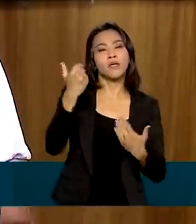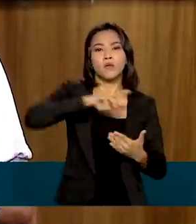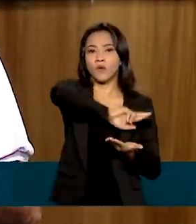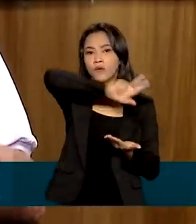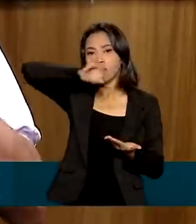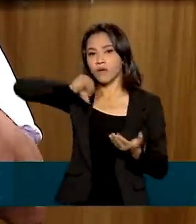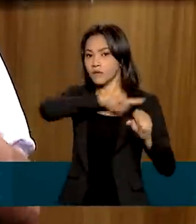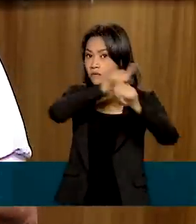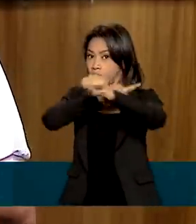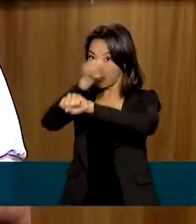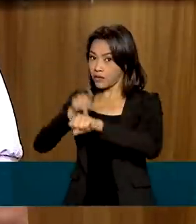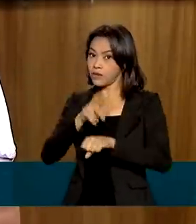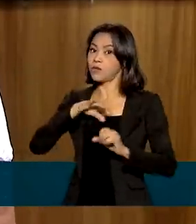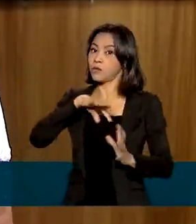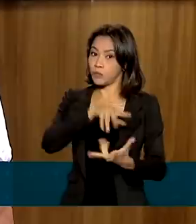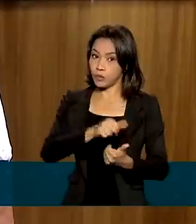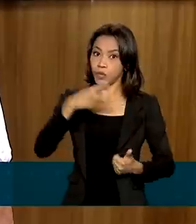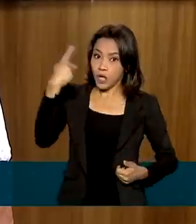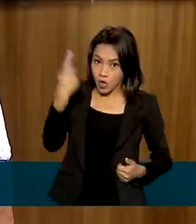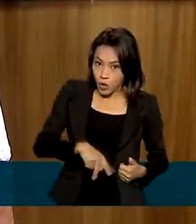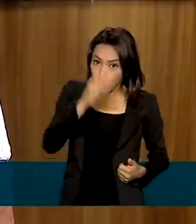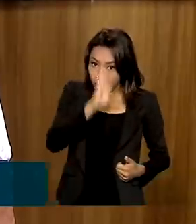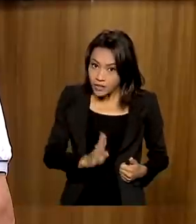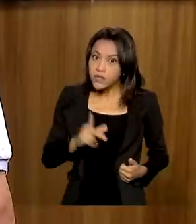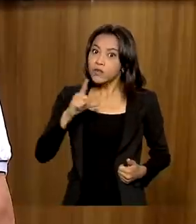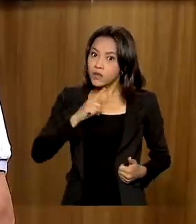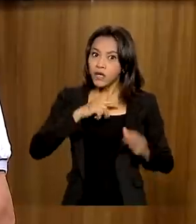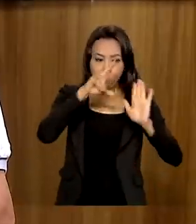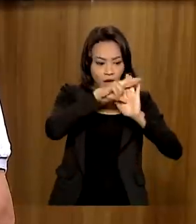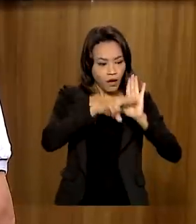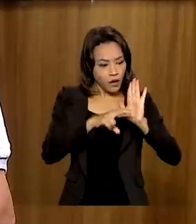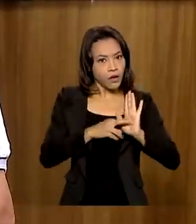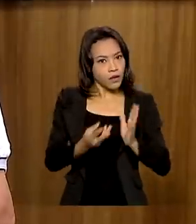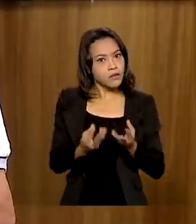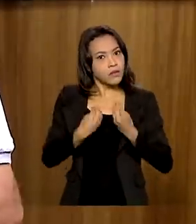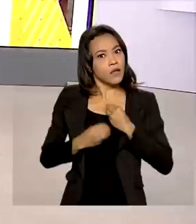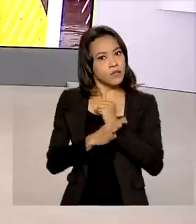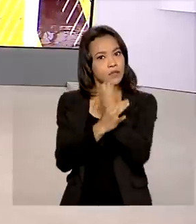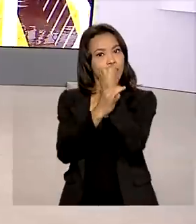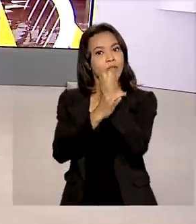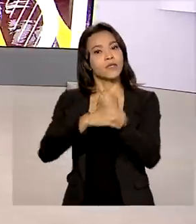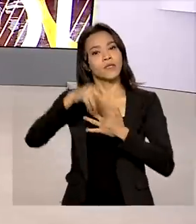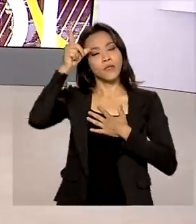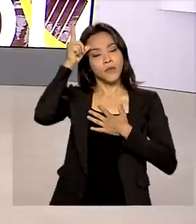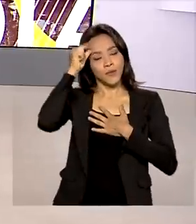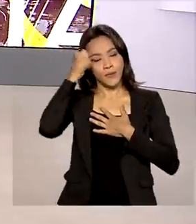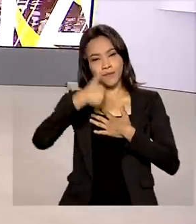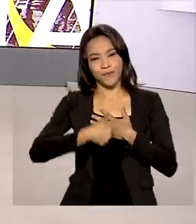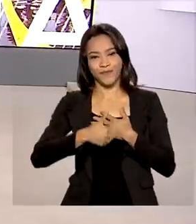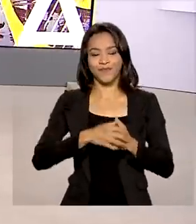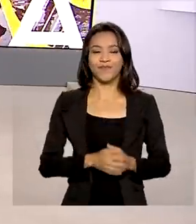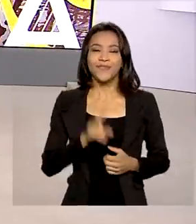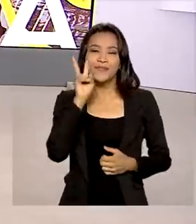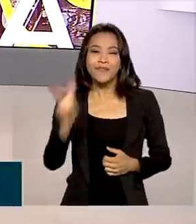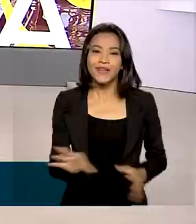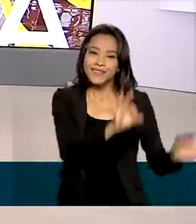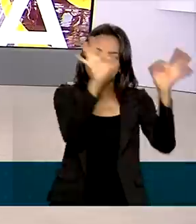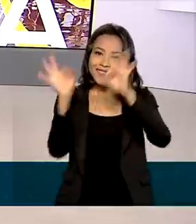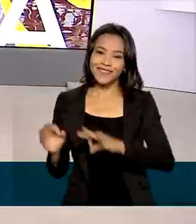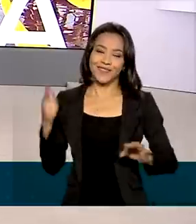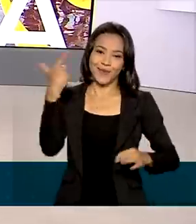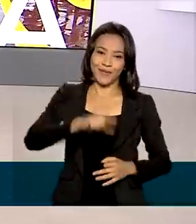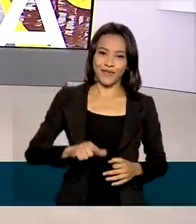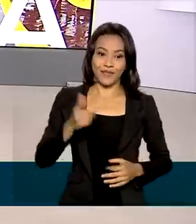a gente percebe que nós são com protocolo que dá muita segurança e muita tranquilidade para rever as